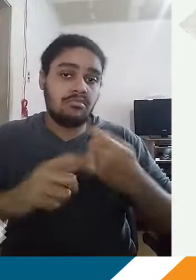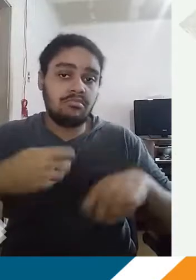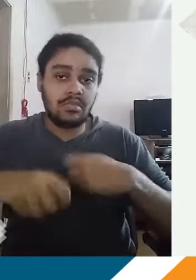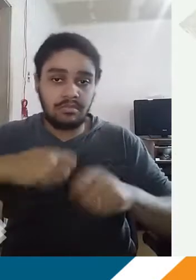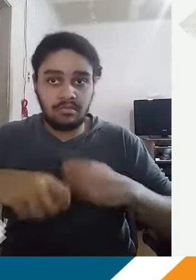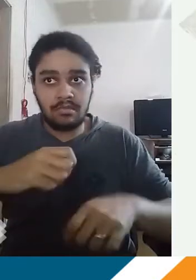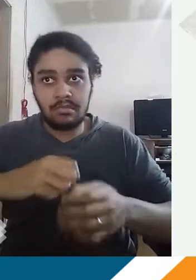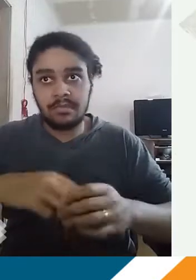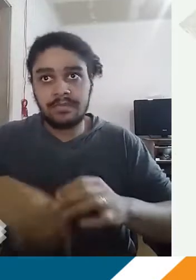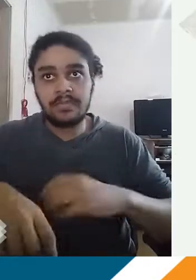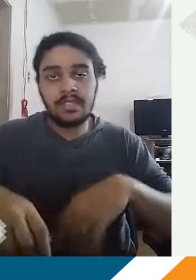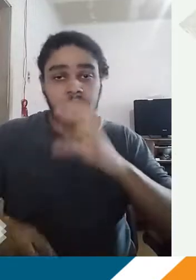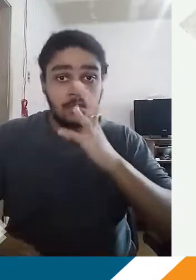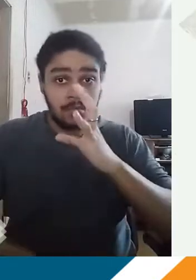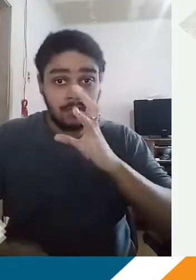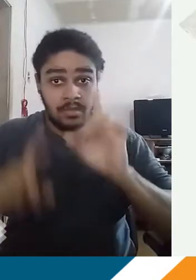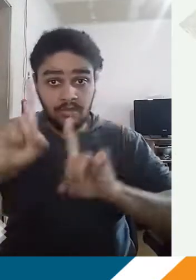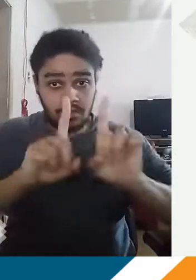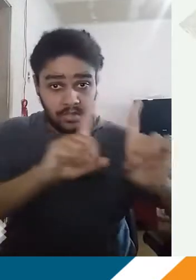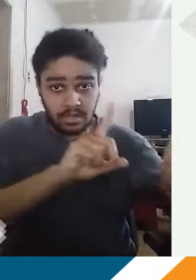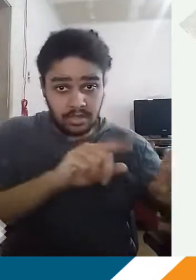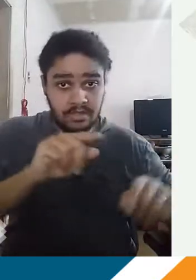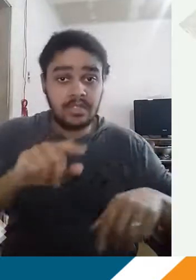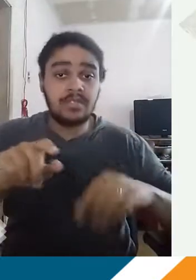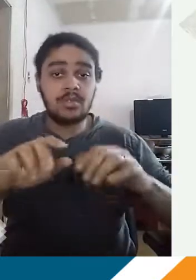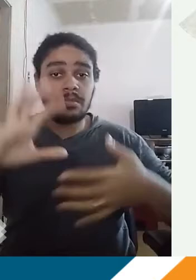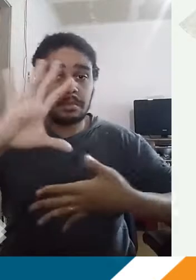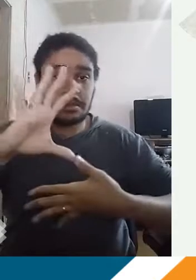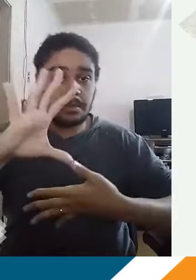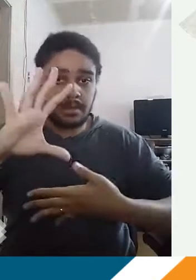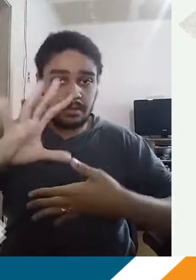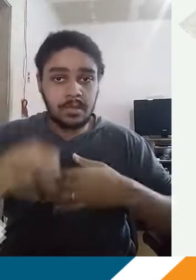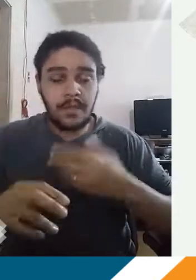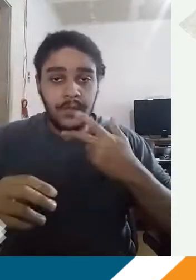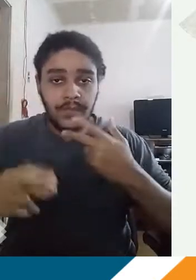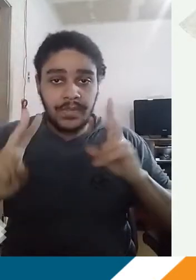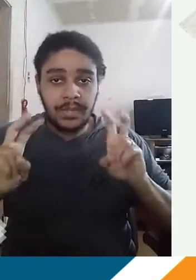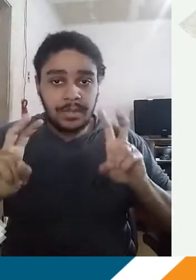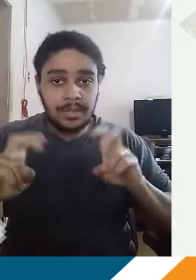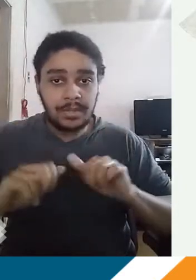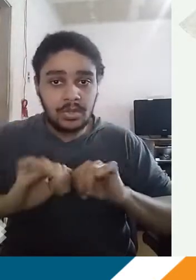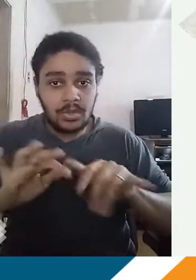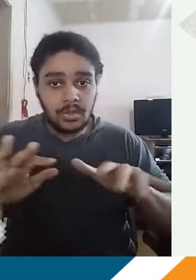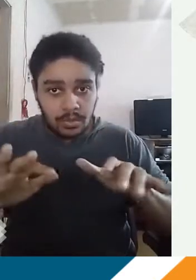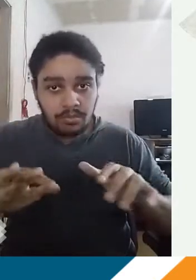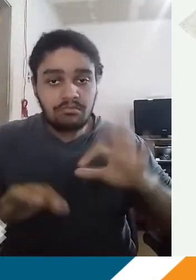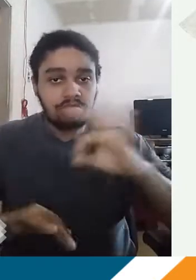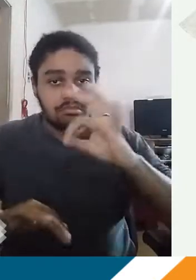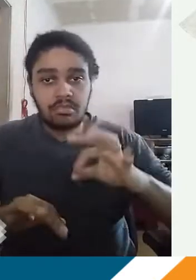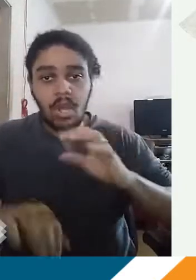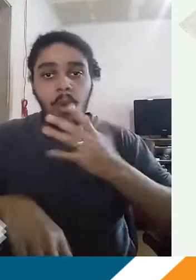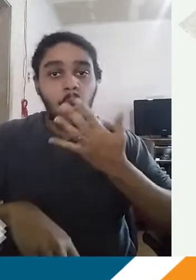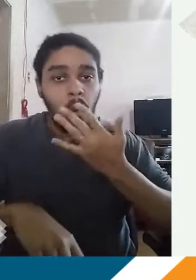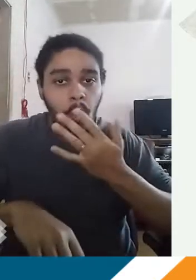Logo, pessoal, mediante análise de um gráfico e de um cartograma a respeito da distribuição percentual segundo